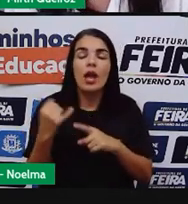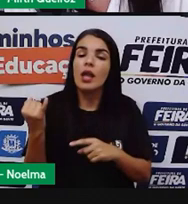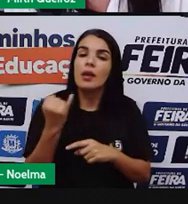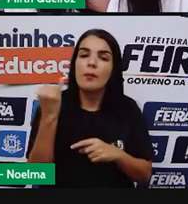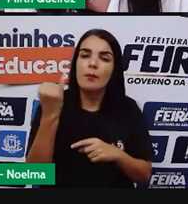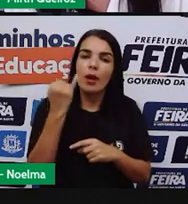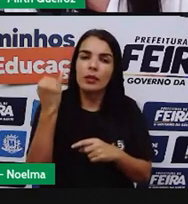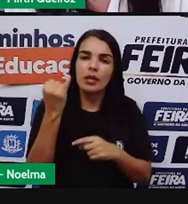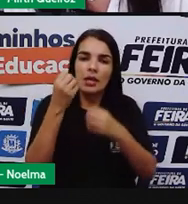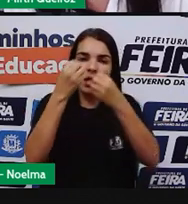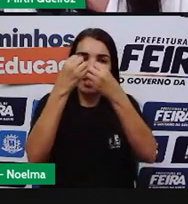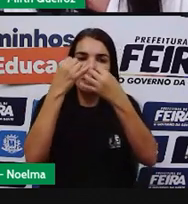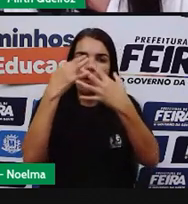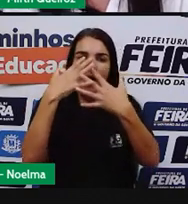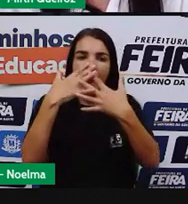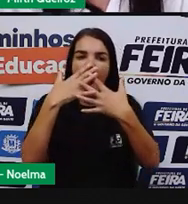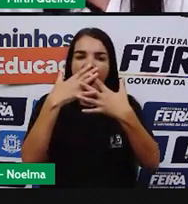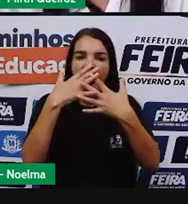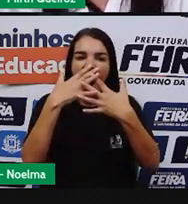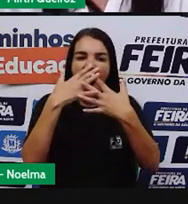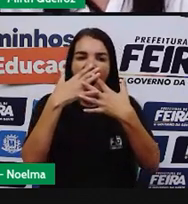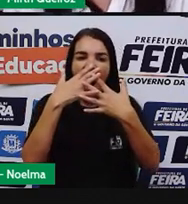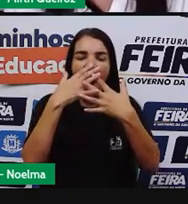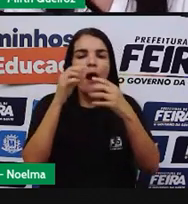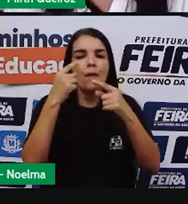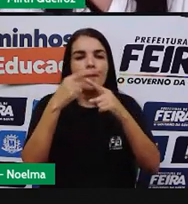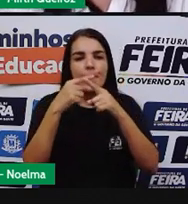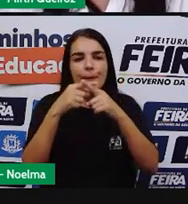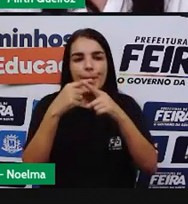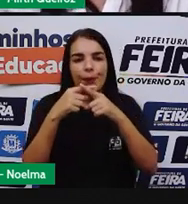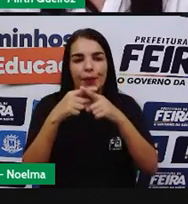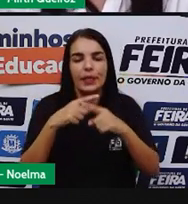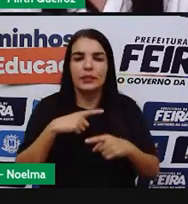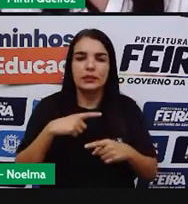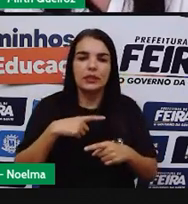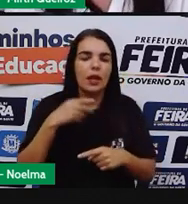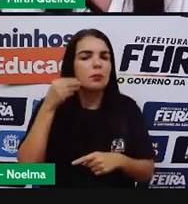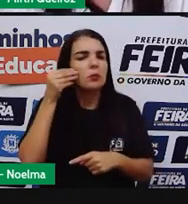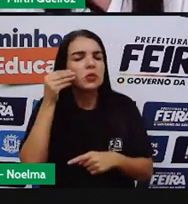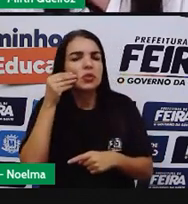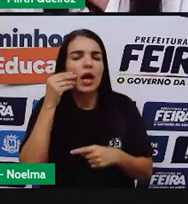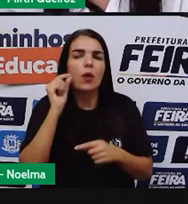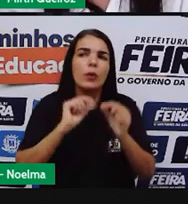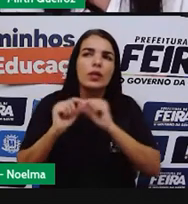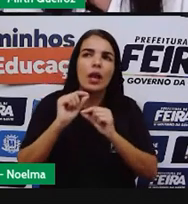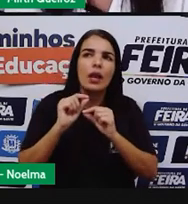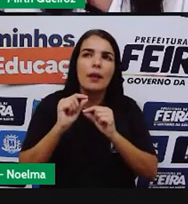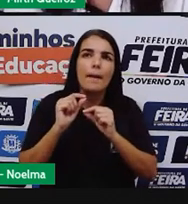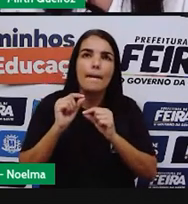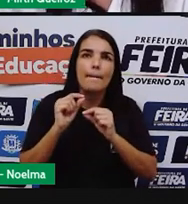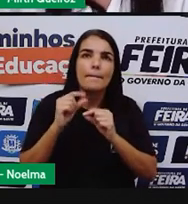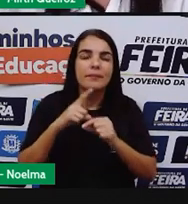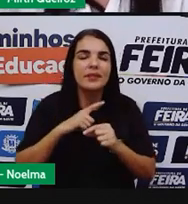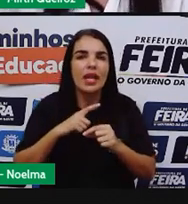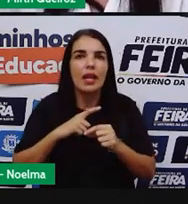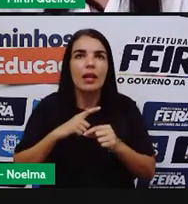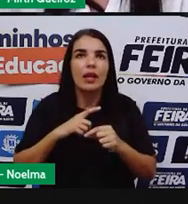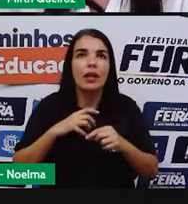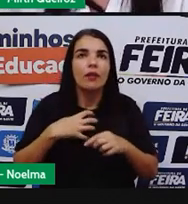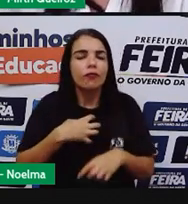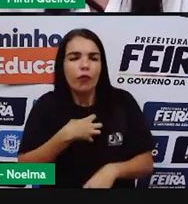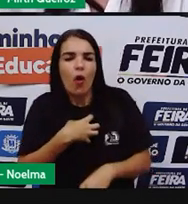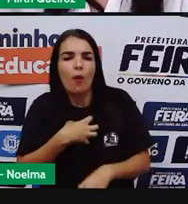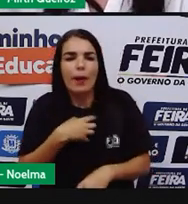expor esse tipo de dificuldade, porque através dessa exposição nós vamos procurando formas de tentar sanar, de tentar melhorar